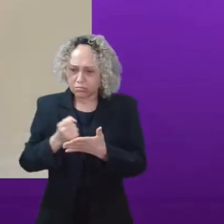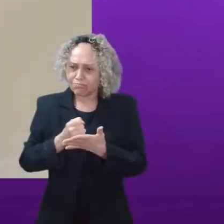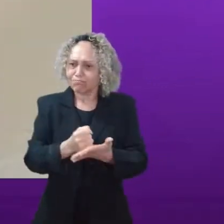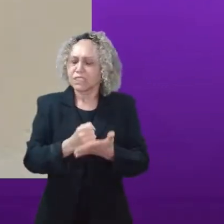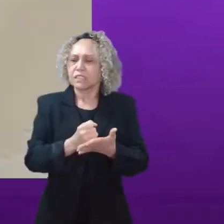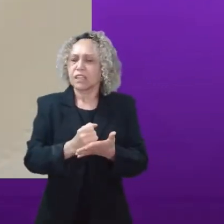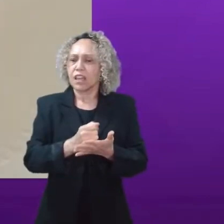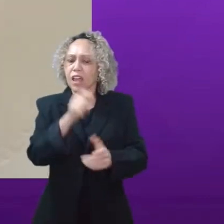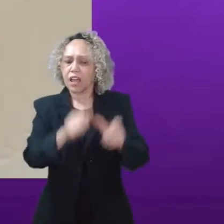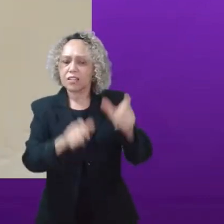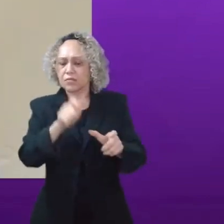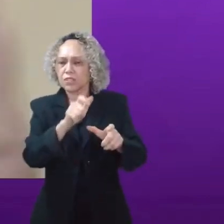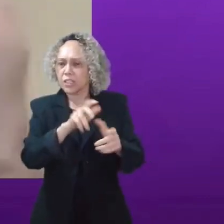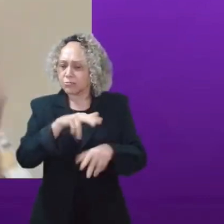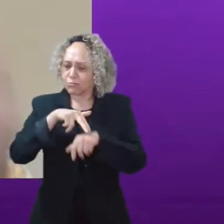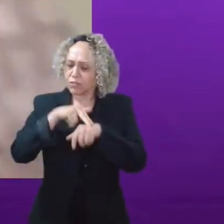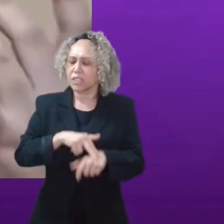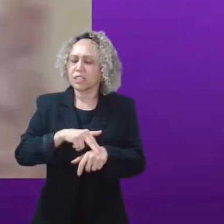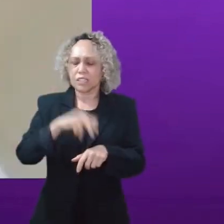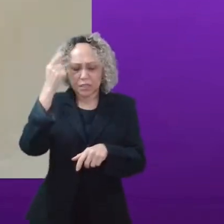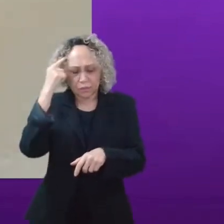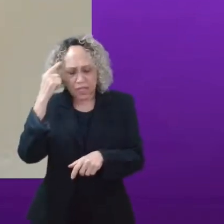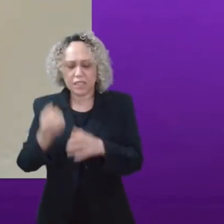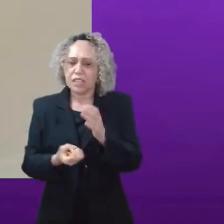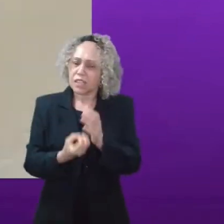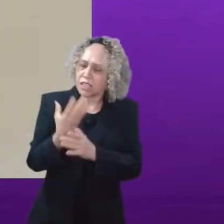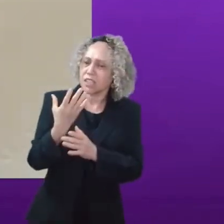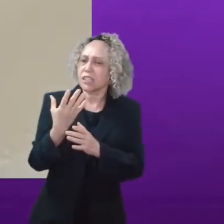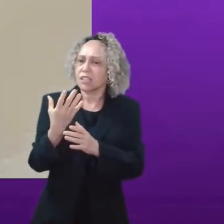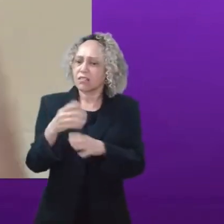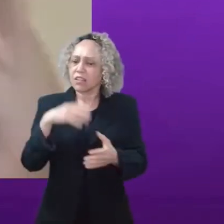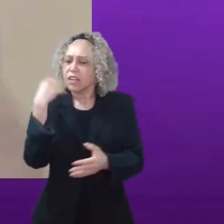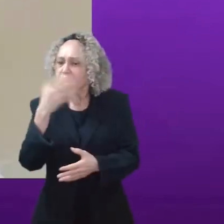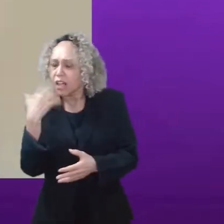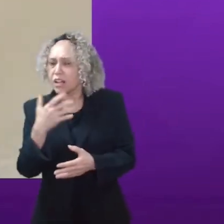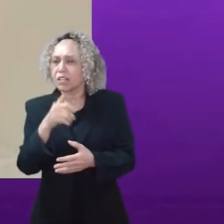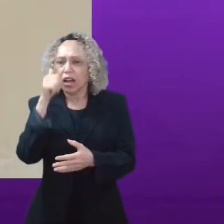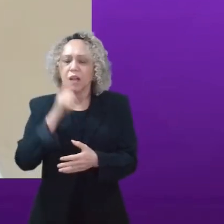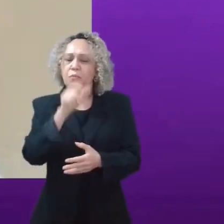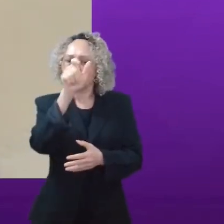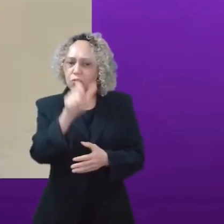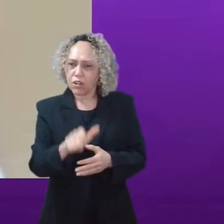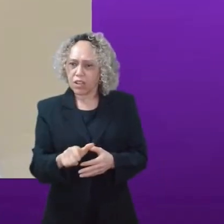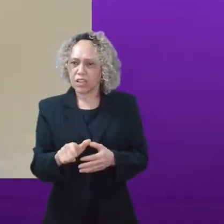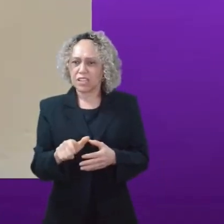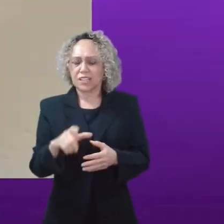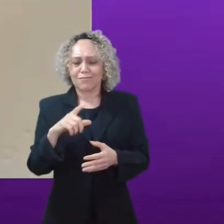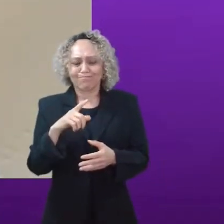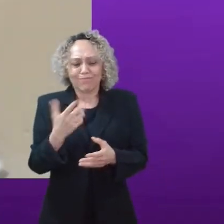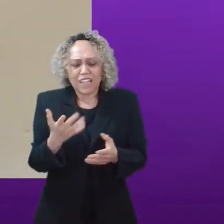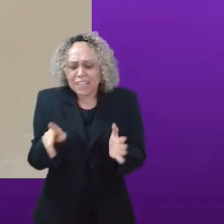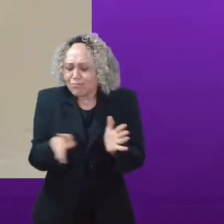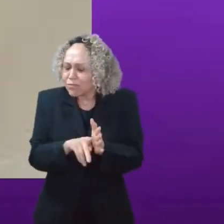que fazem, que pensam, que criam, que costuram, que cantam. Normalmente a mulher, ela é a materna, né? Que tem um pouco de